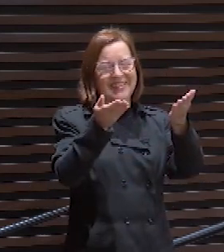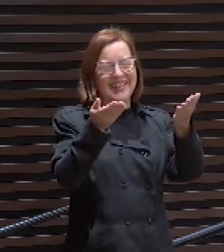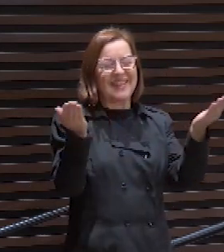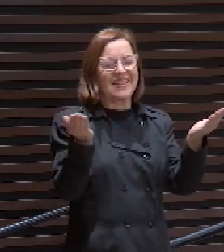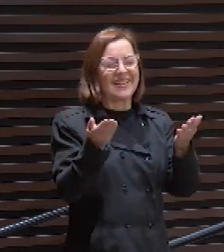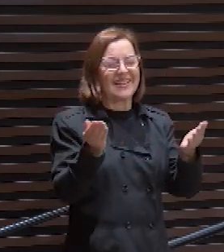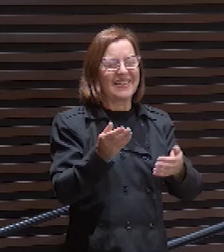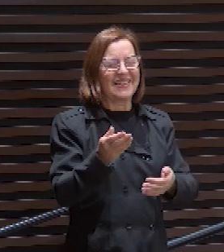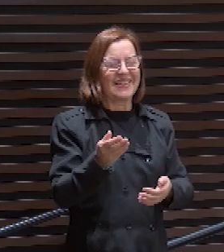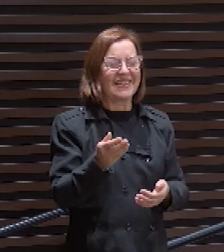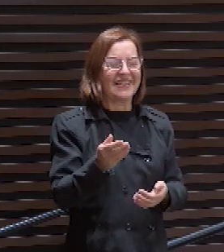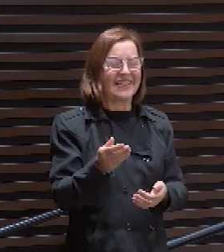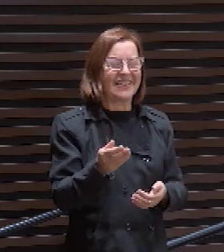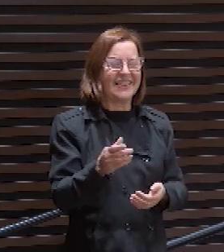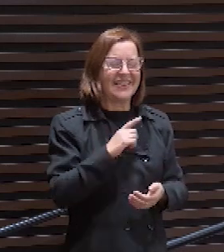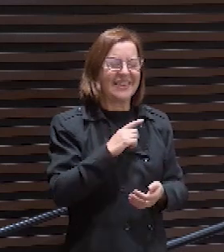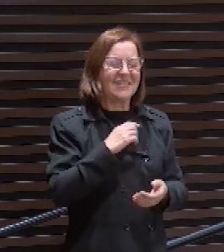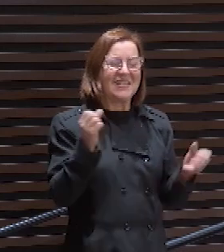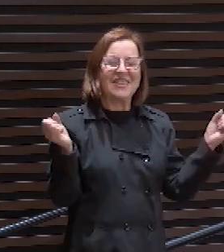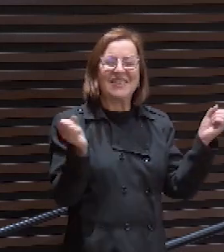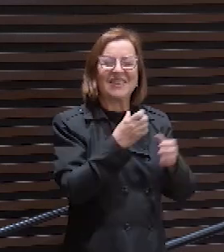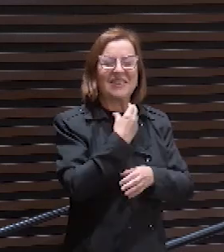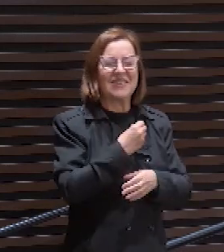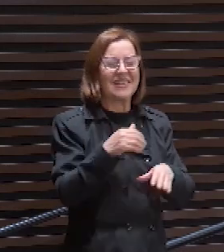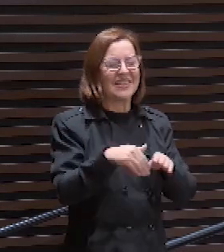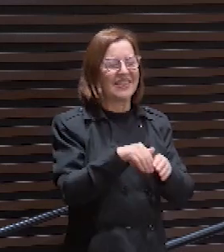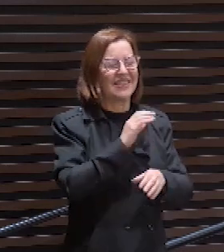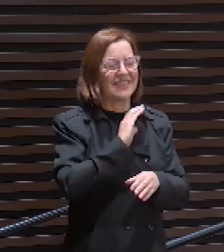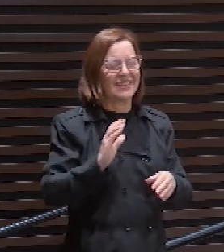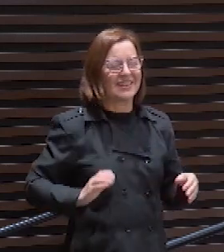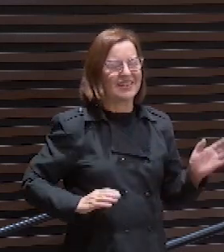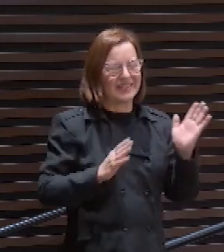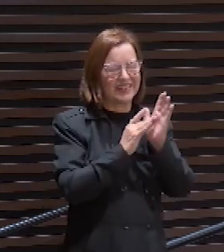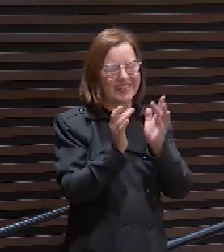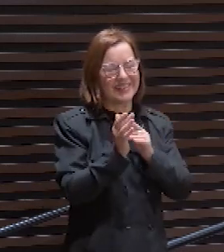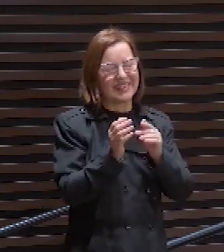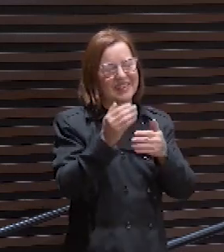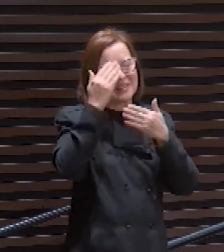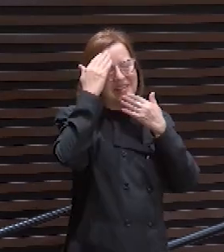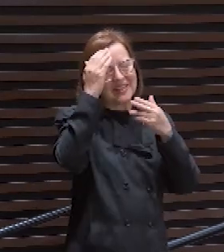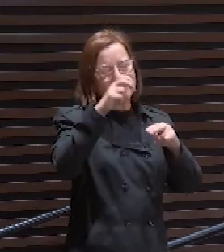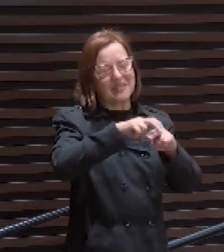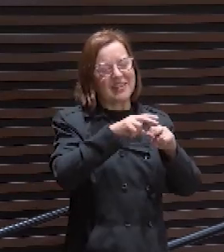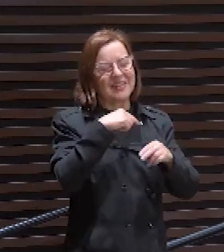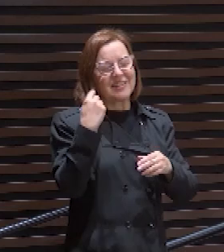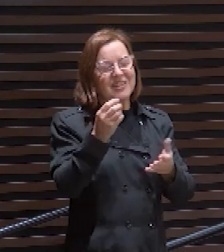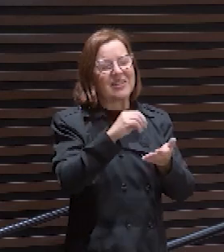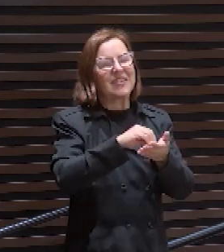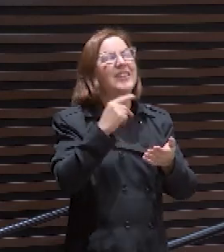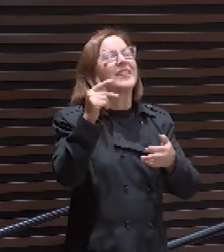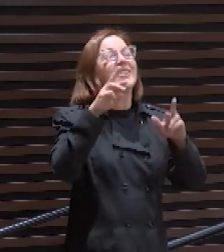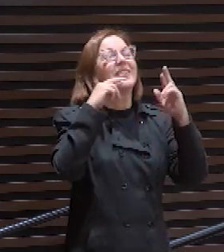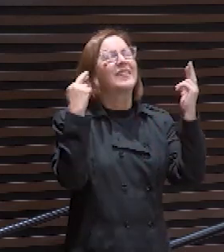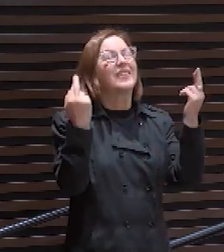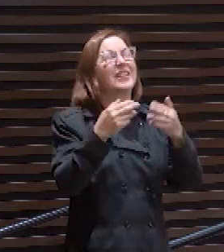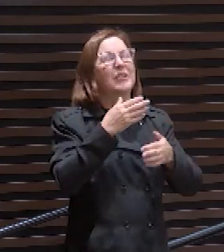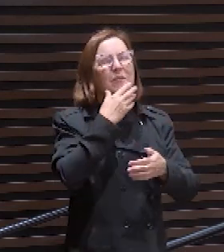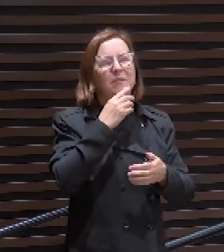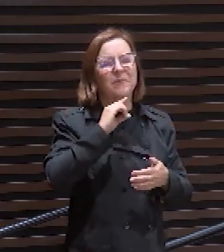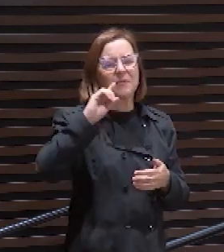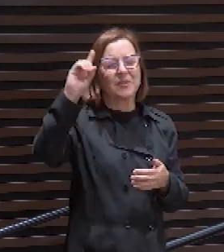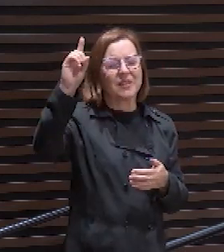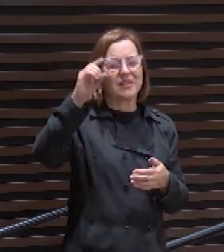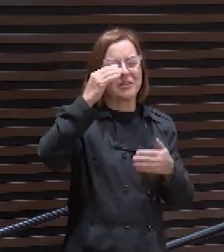agora temos nova vida em Cristo Jesus. Obrigado por nos colocar no teu reino, Pai. Obrigado por